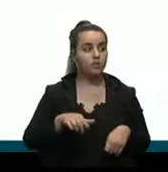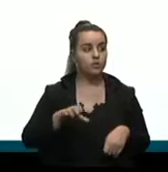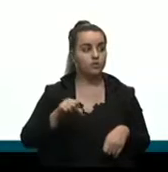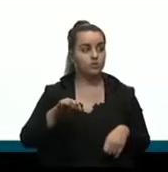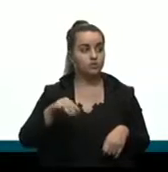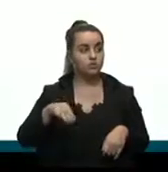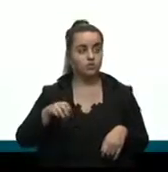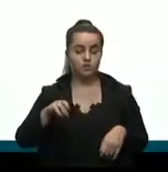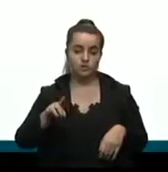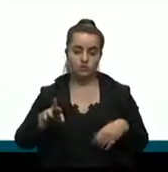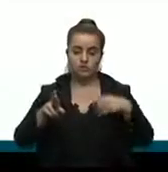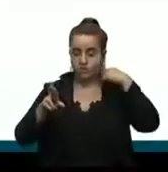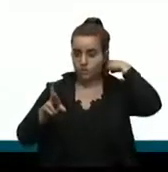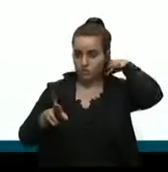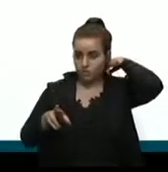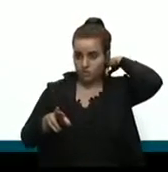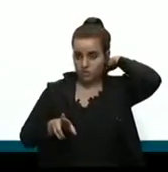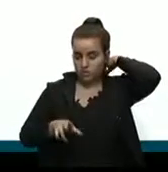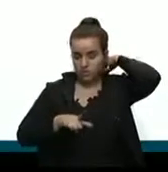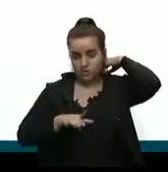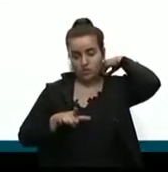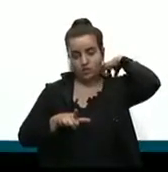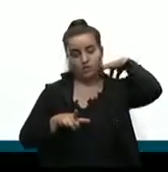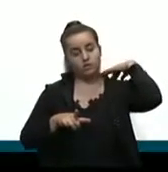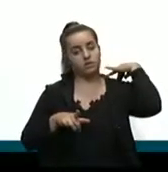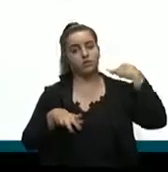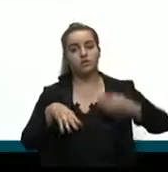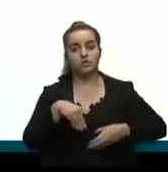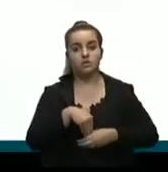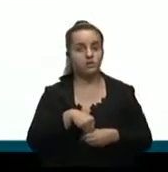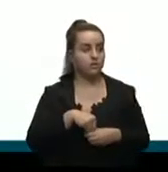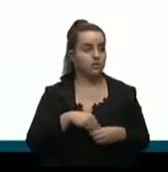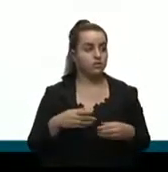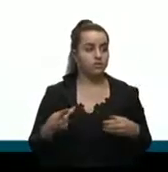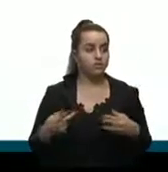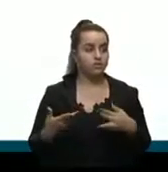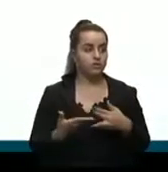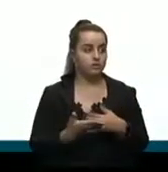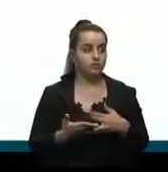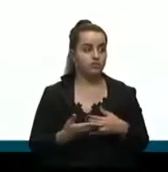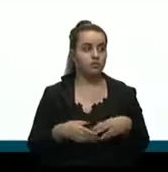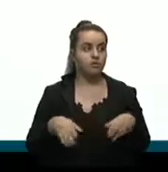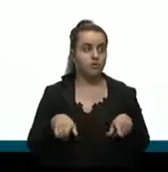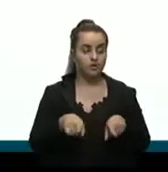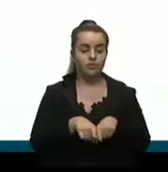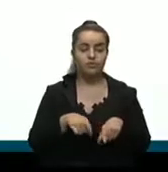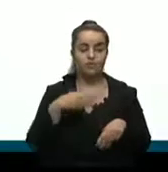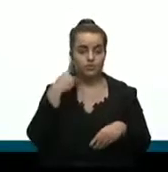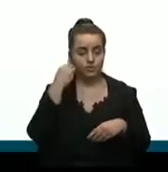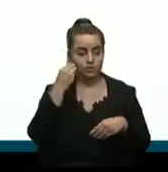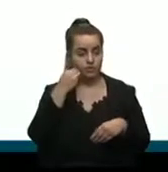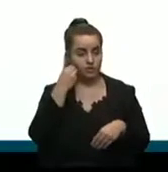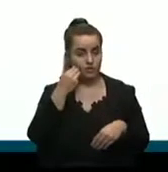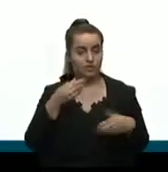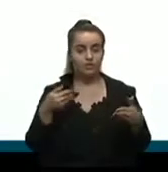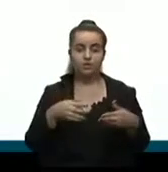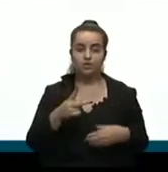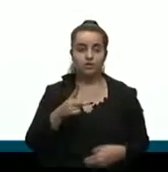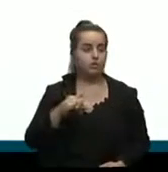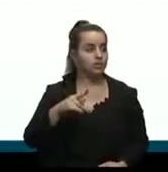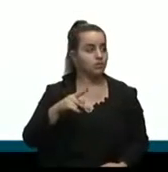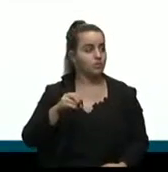um intervalo e também o levantamento e os testes de hipóteses. Então, esses são os